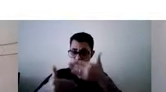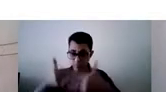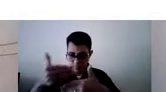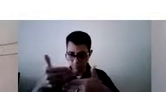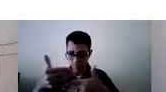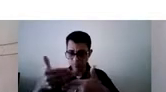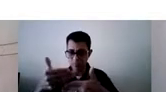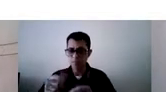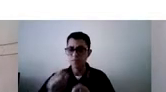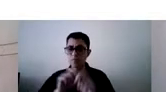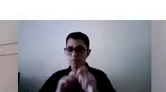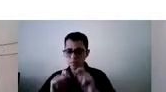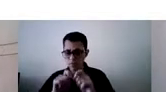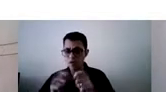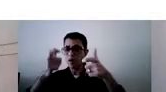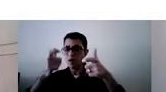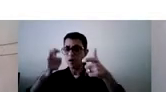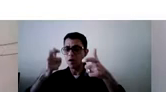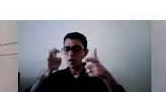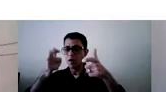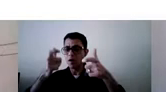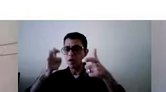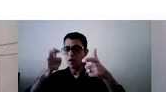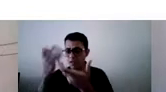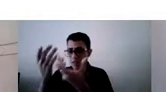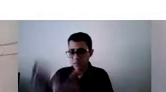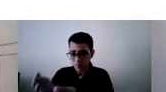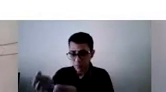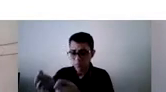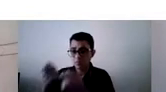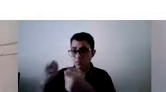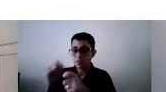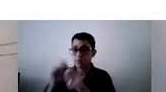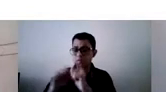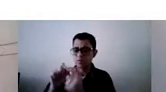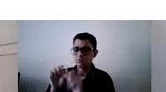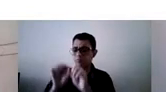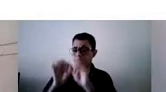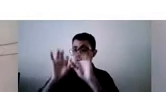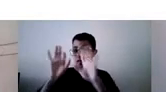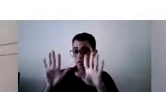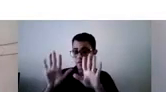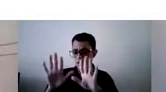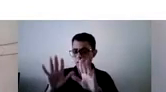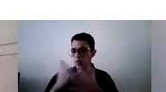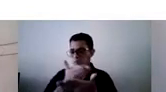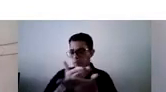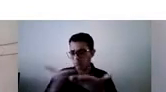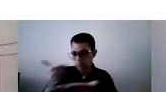desenvolvimento, de onde o aluno está inserido, precisamos ter bem claro que